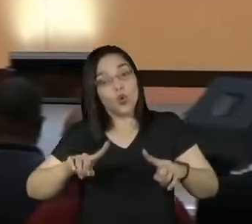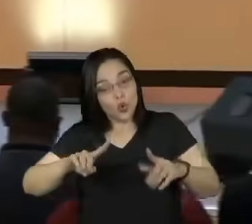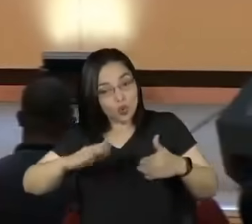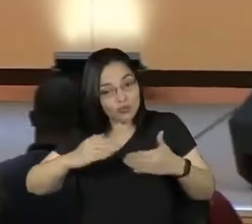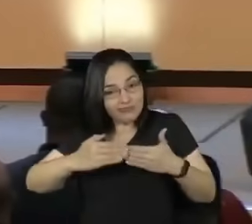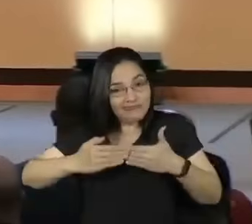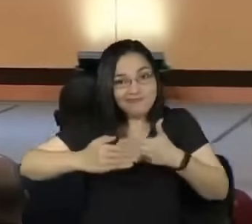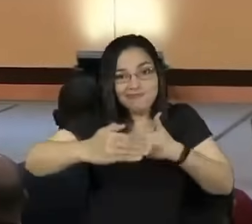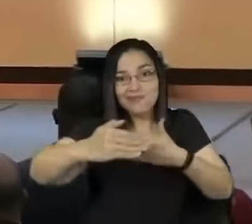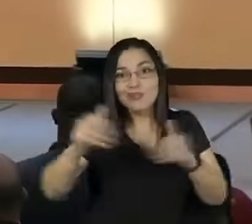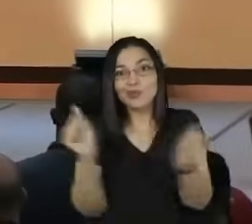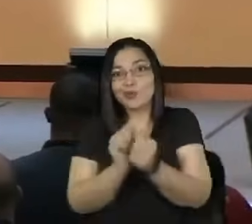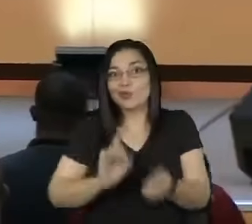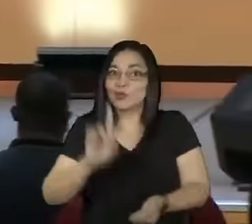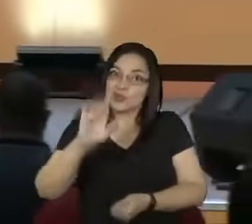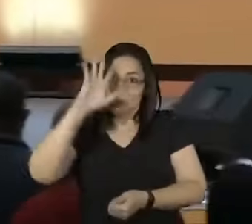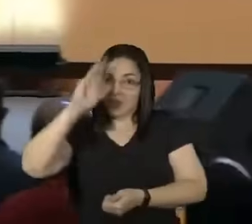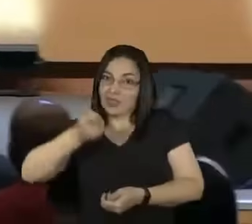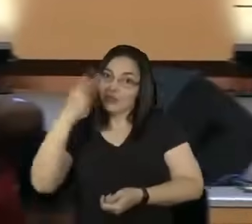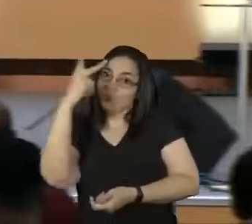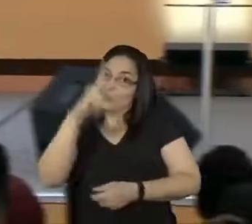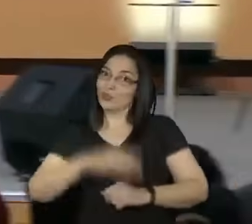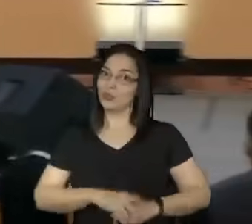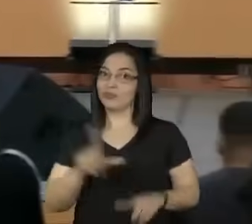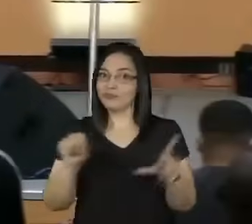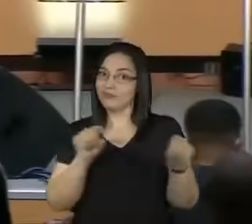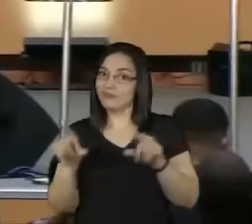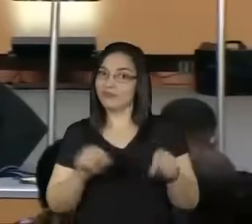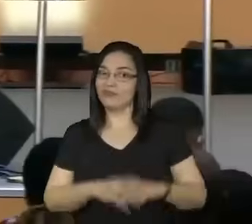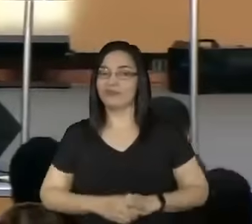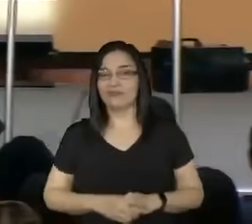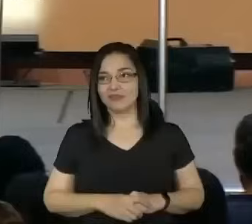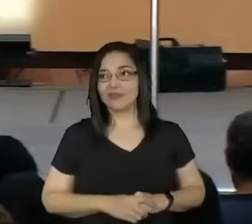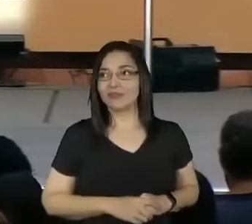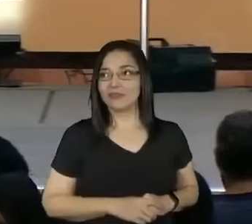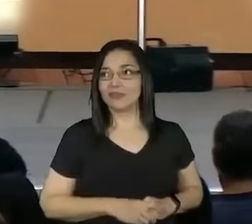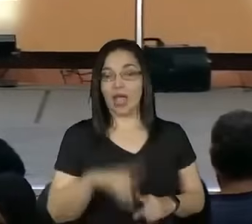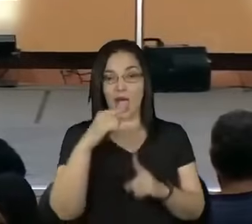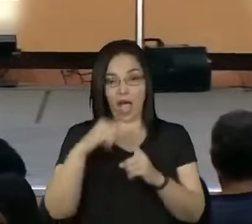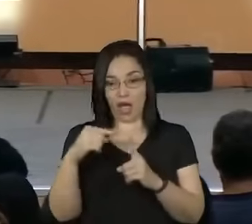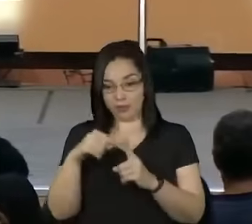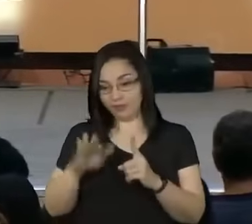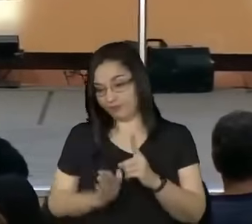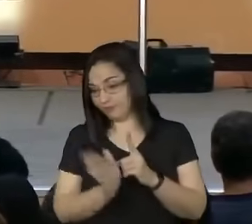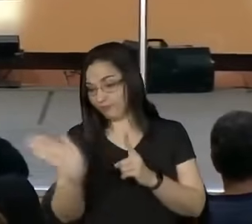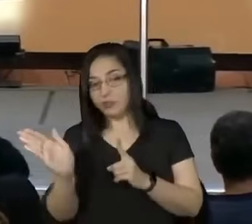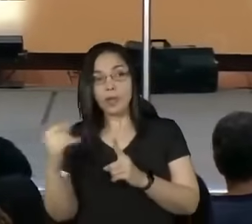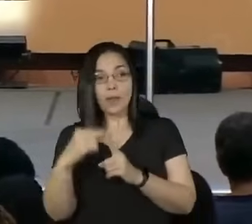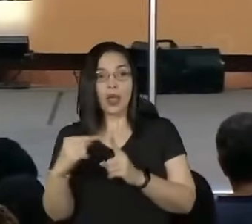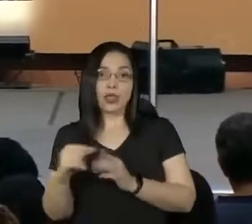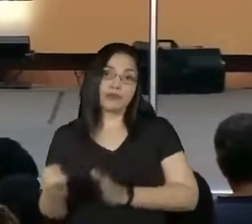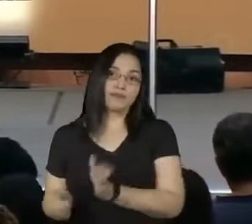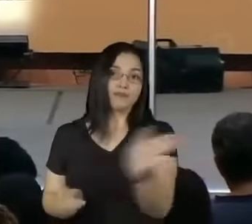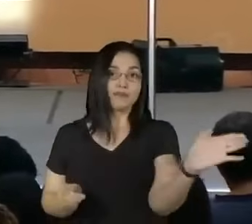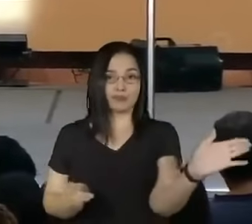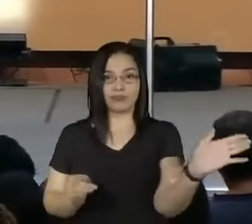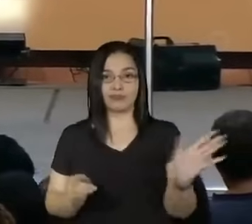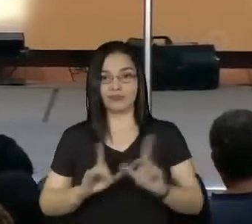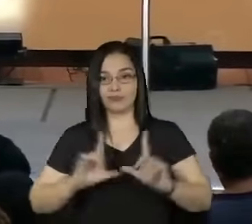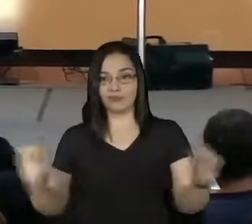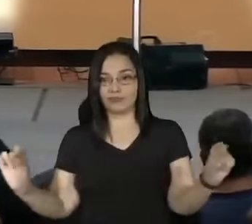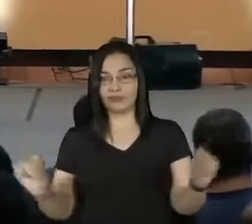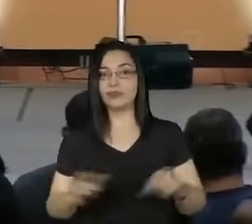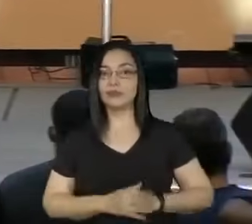Deus A decisão é sua Eu vou orar a metade aqui sai por aqui a outra metade sai por aqui para